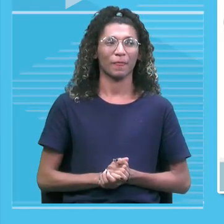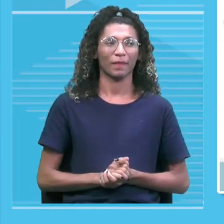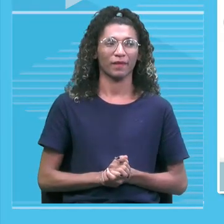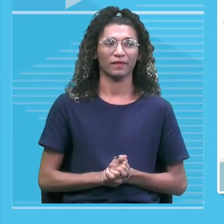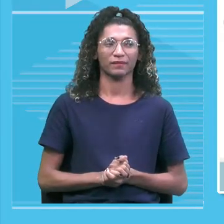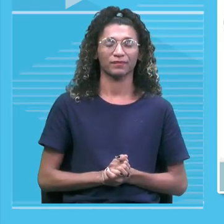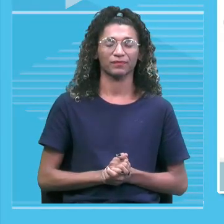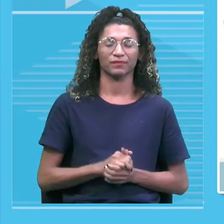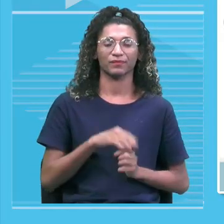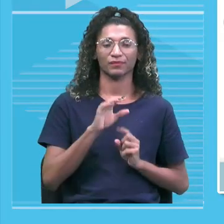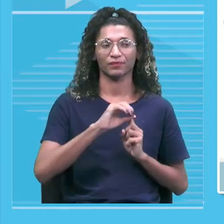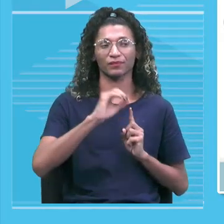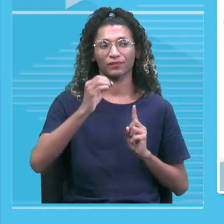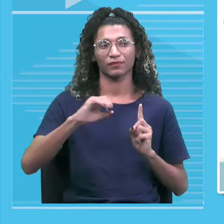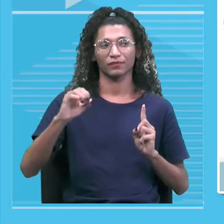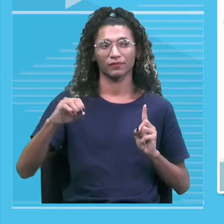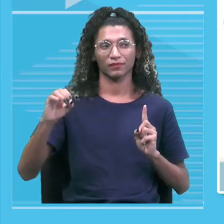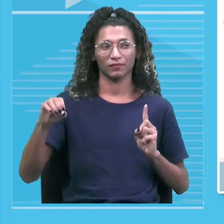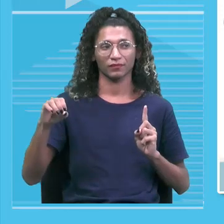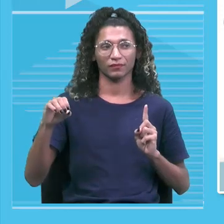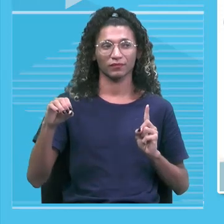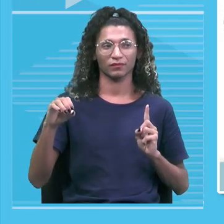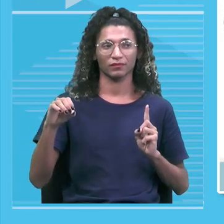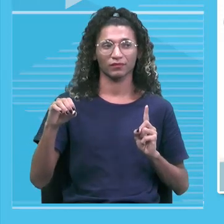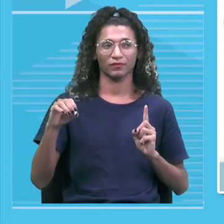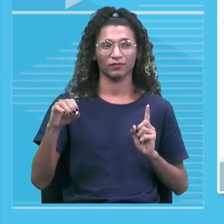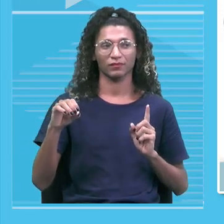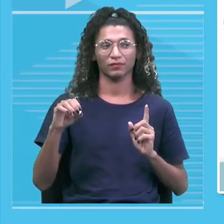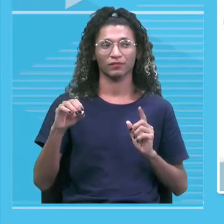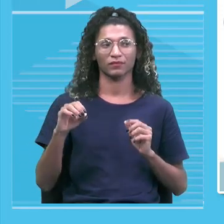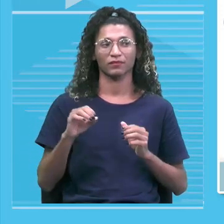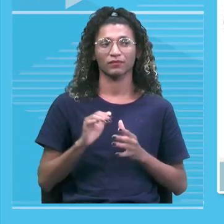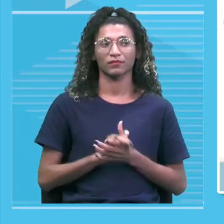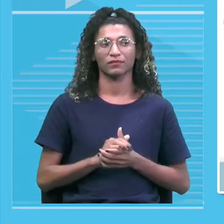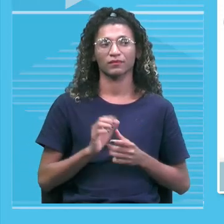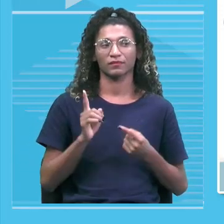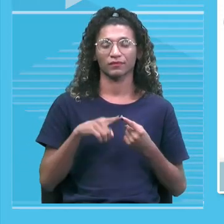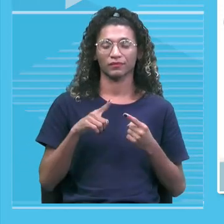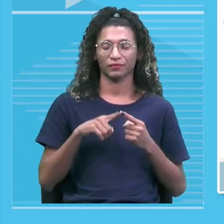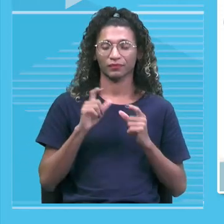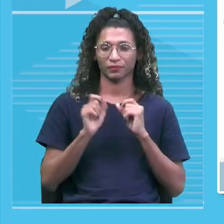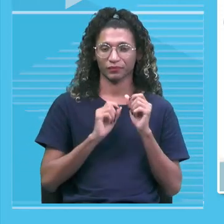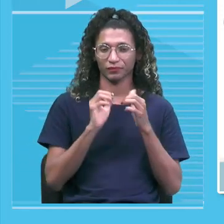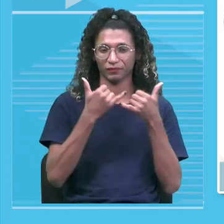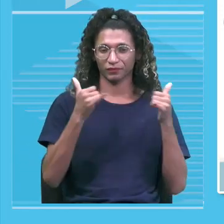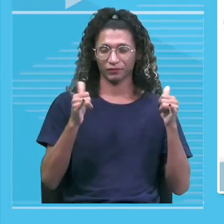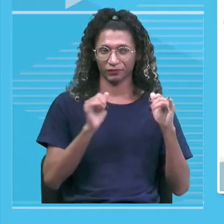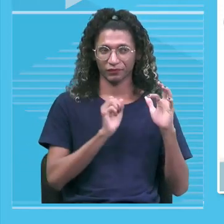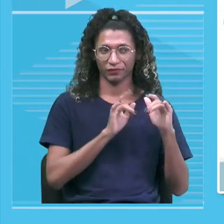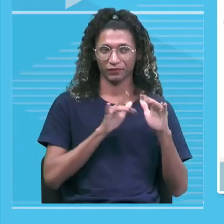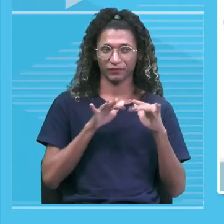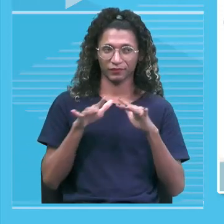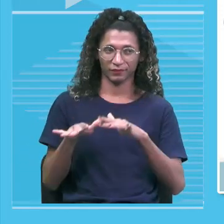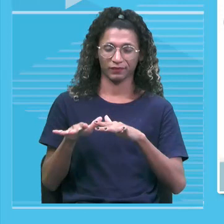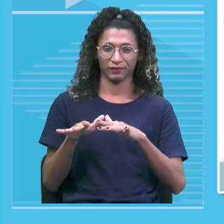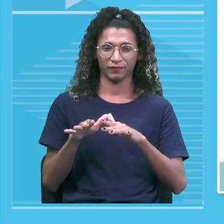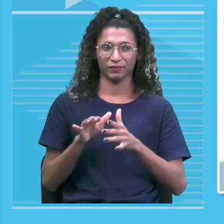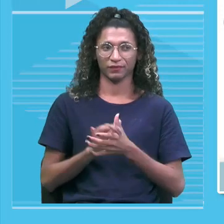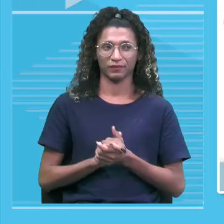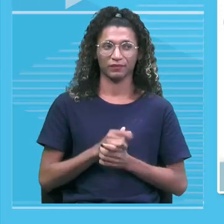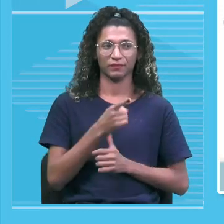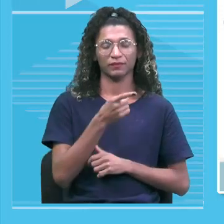as ondas são formas de transferência de energia isso aqui a gente já